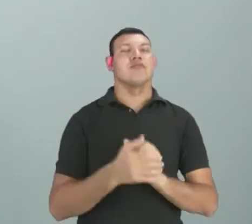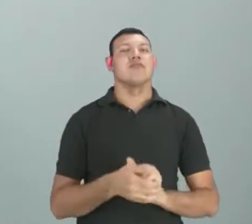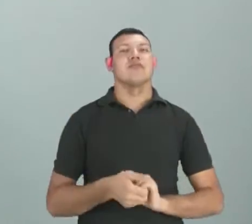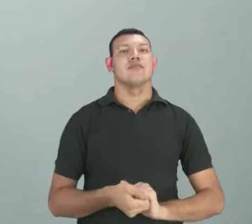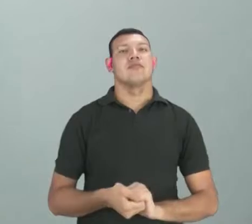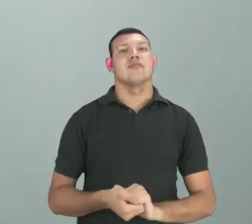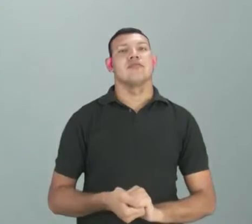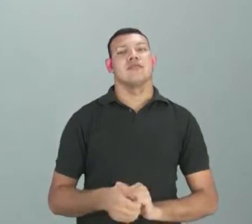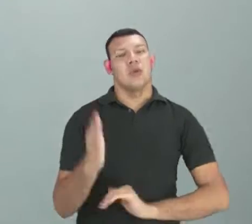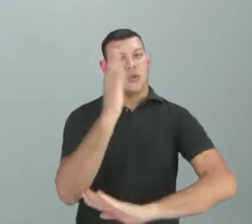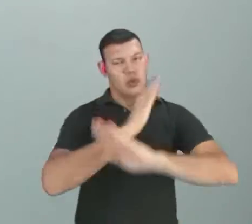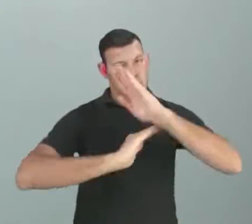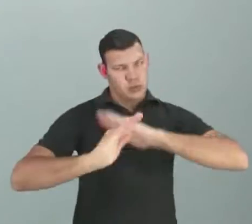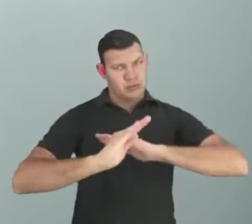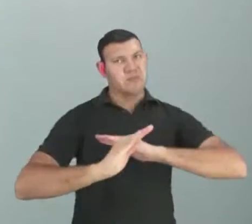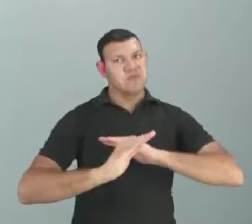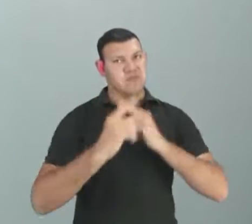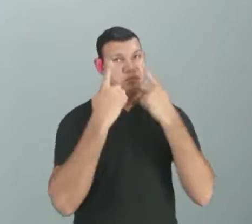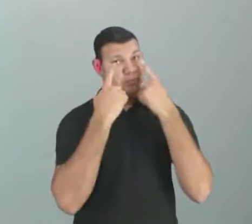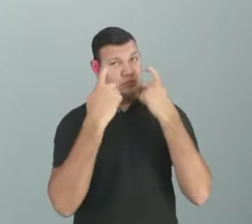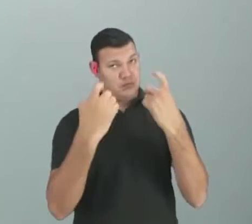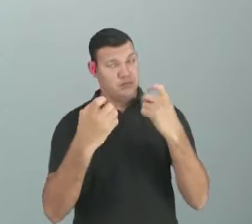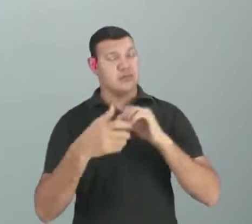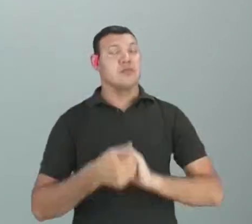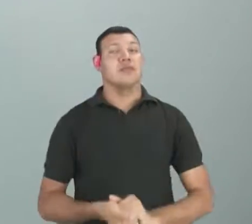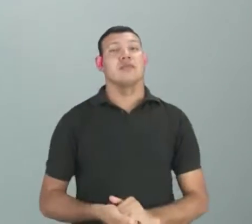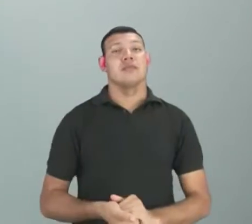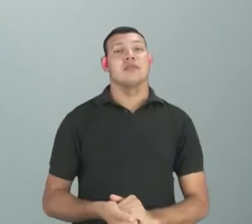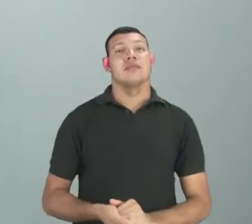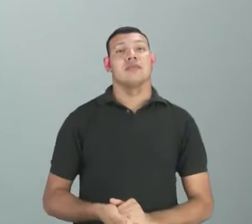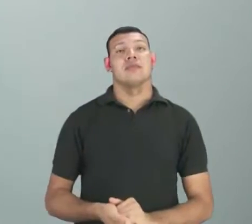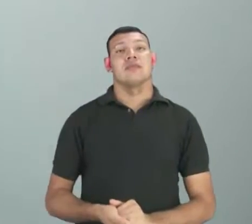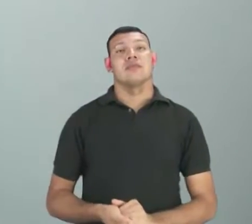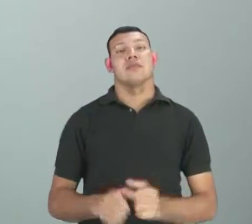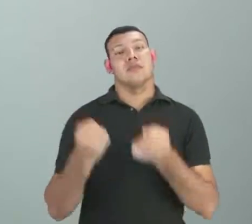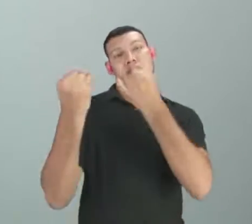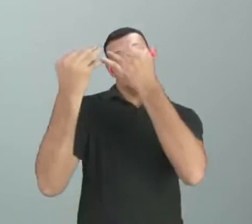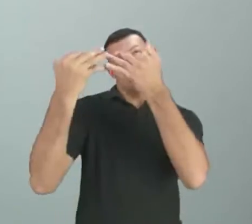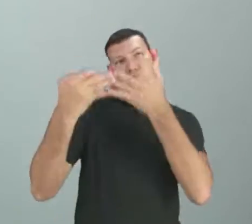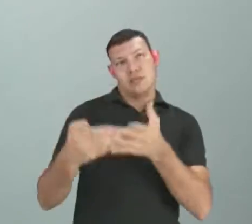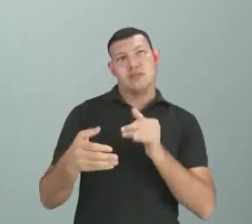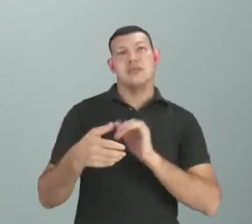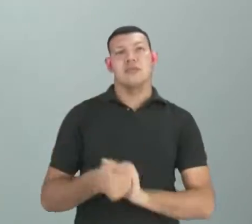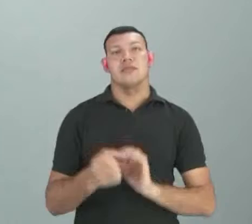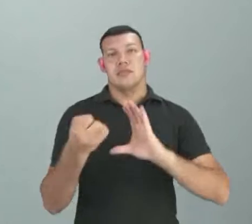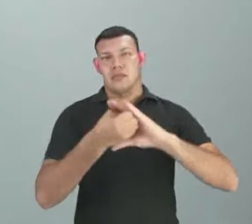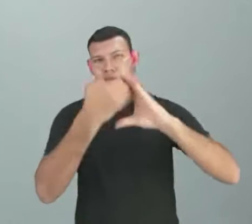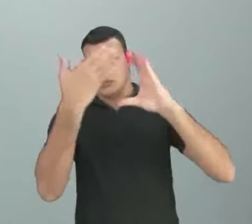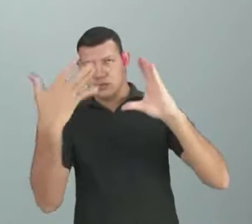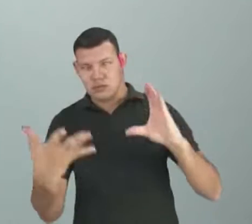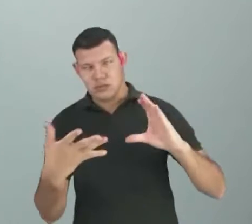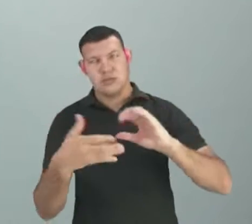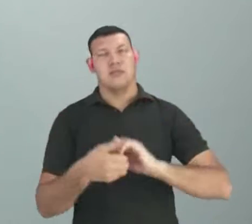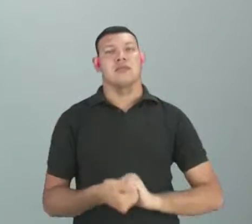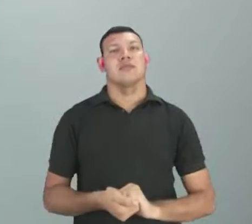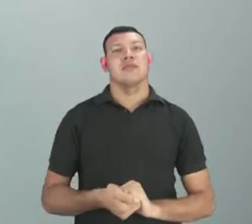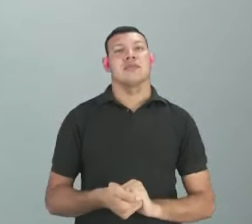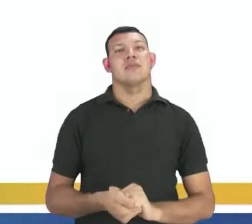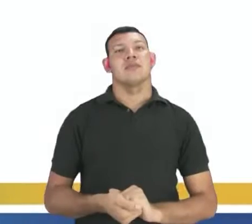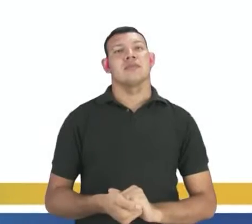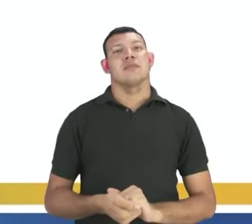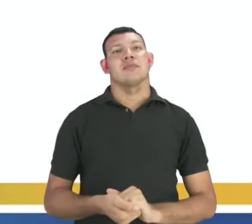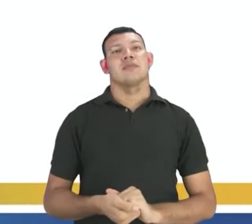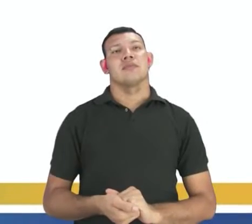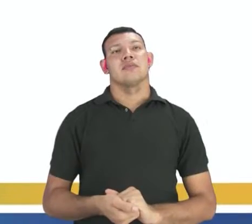artes marciais, o que é bem interessante também. Vamos continuar falando sobre as características das lutas agora,